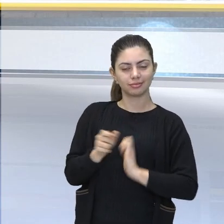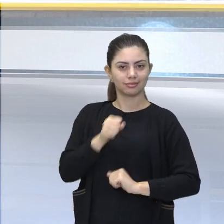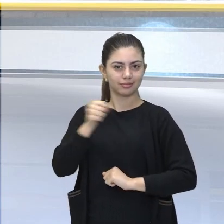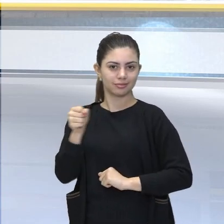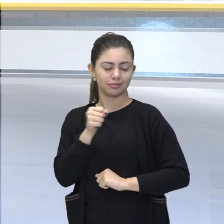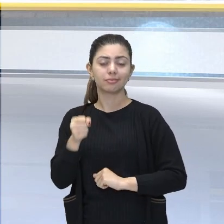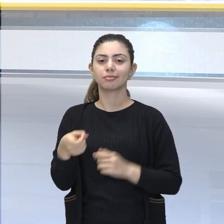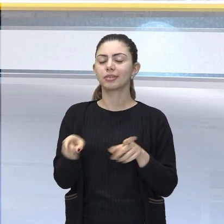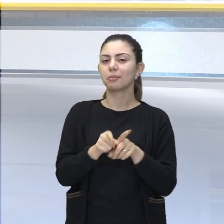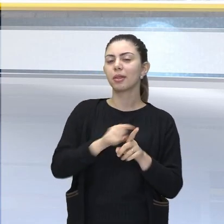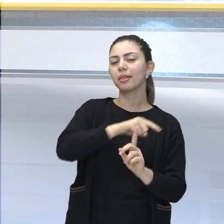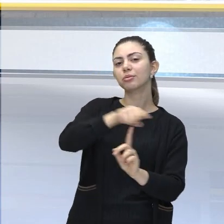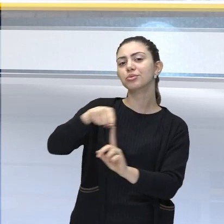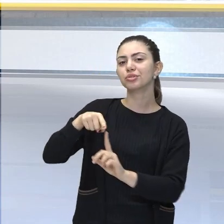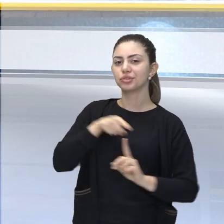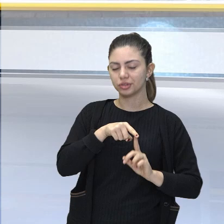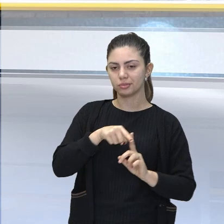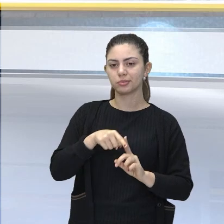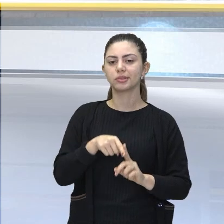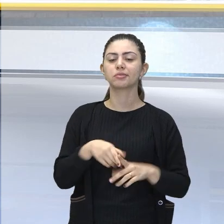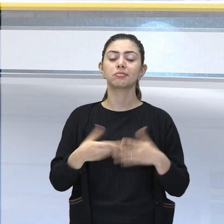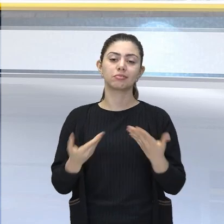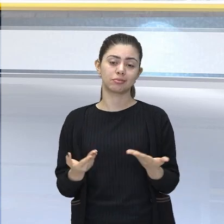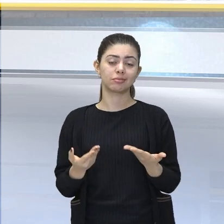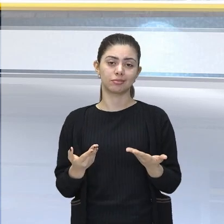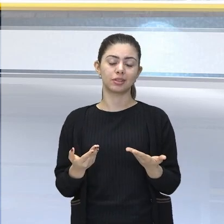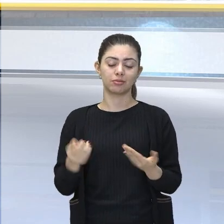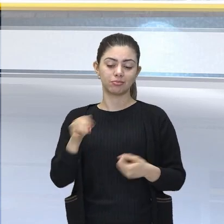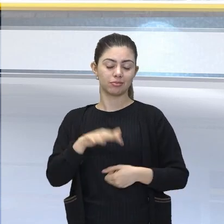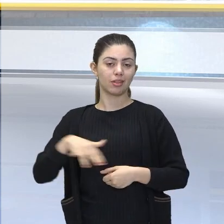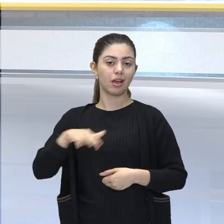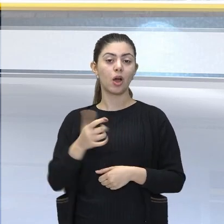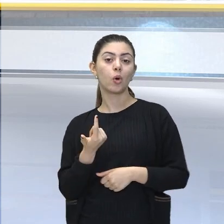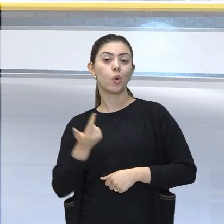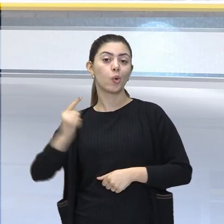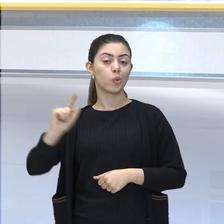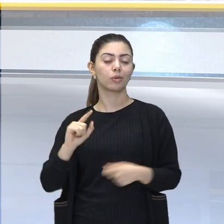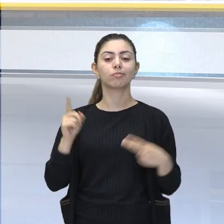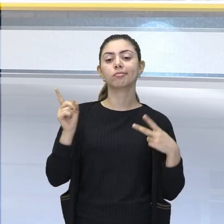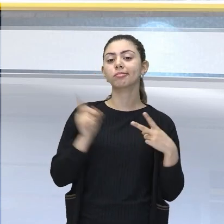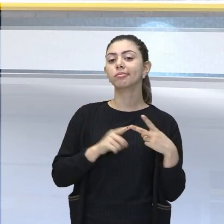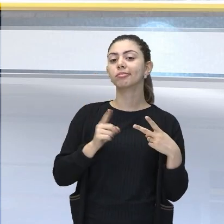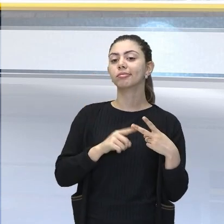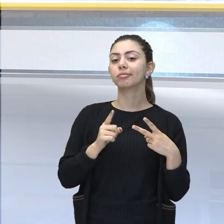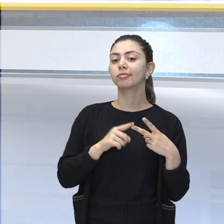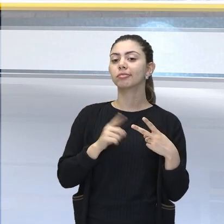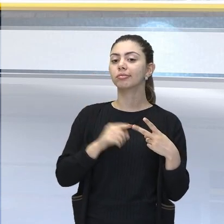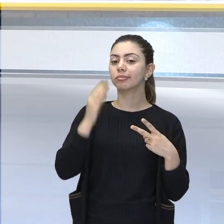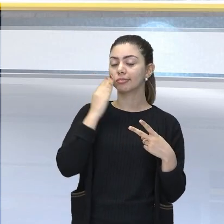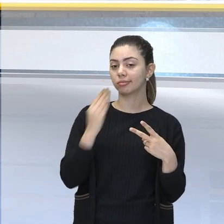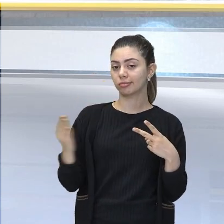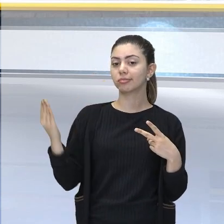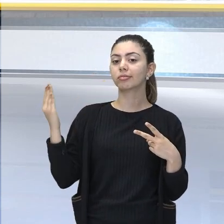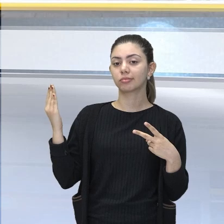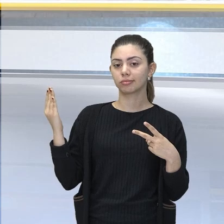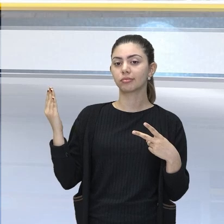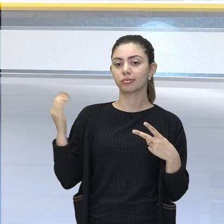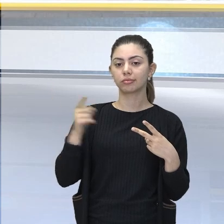os tipos de gênero que você pode encontrar neste campo jornalístico, Nós temos também